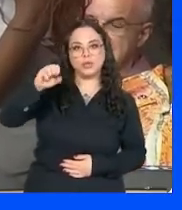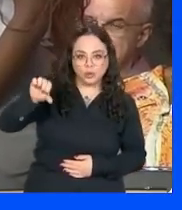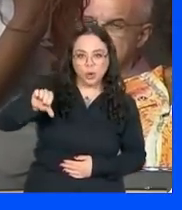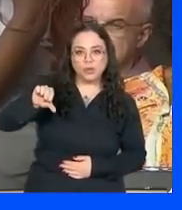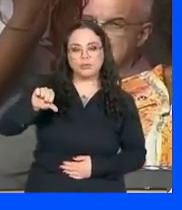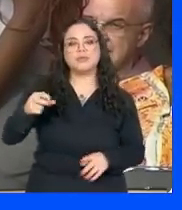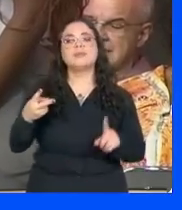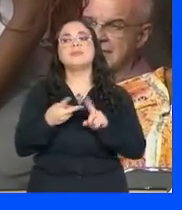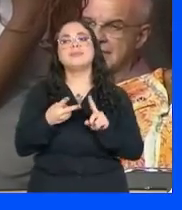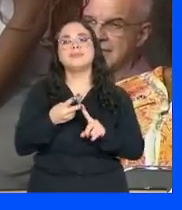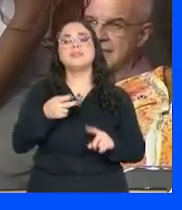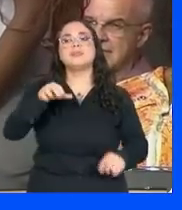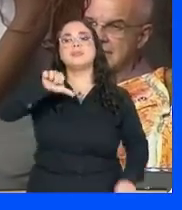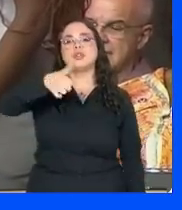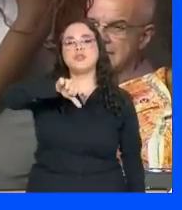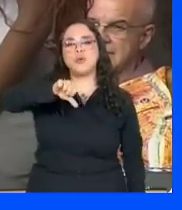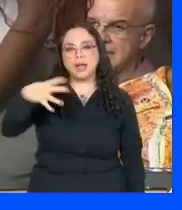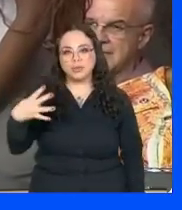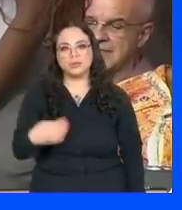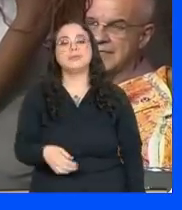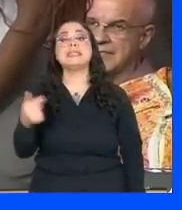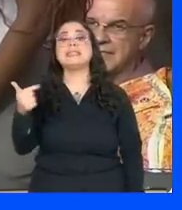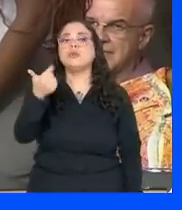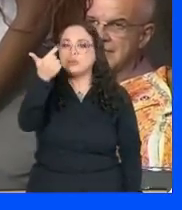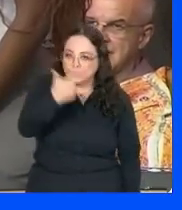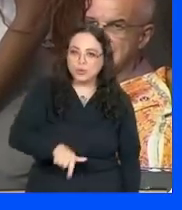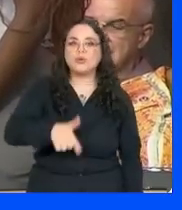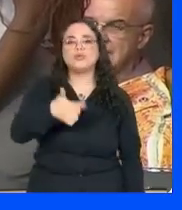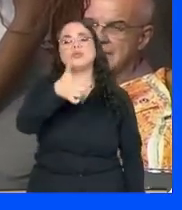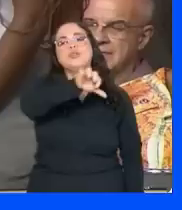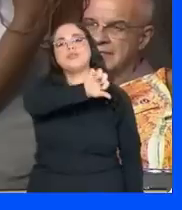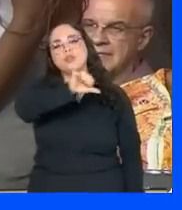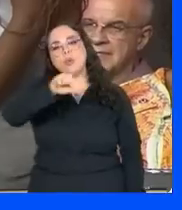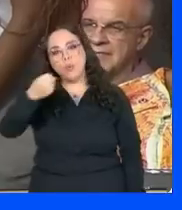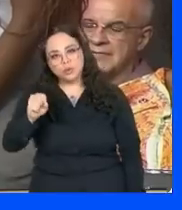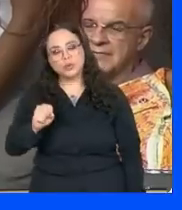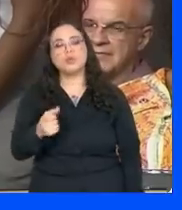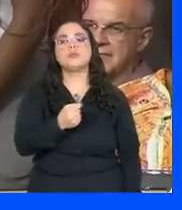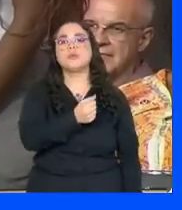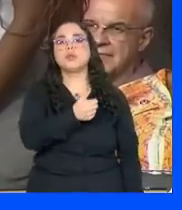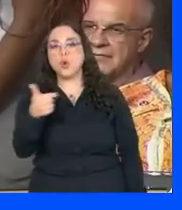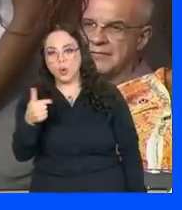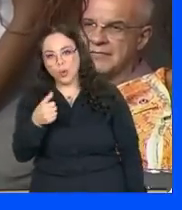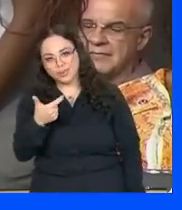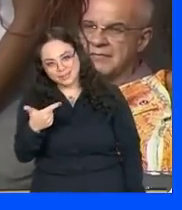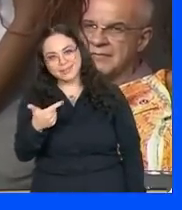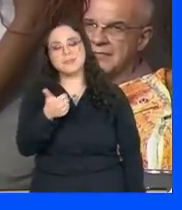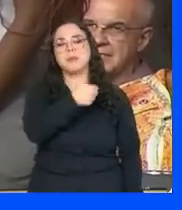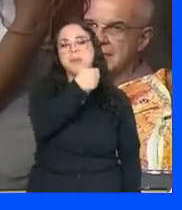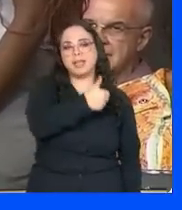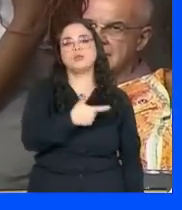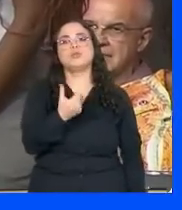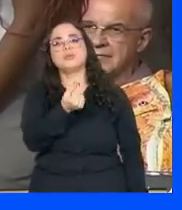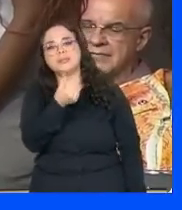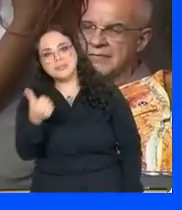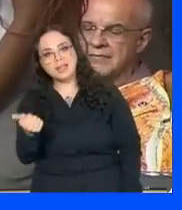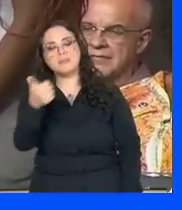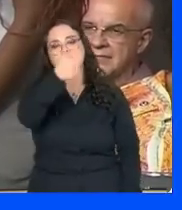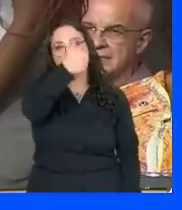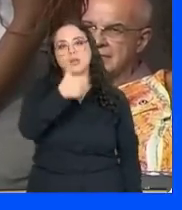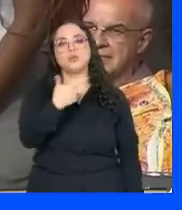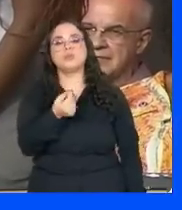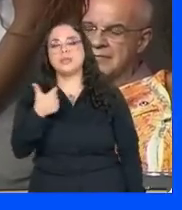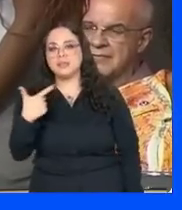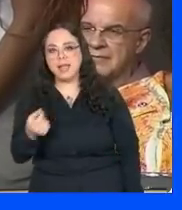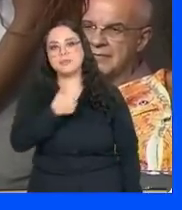segundo em 94, o segundo em 98, o primeiro em 2002, o primeiro em 2006, o primeiro em 2010,